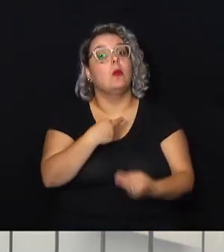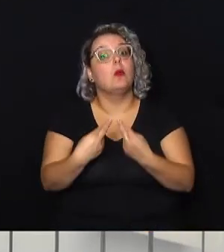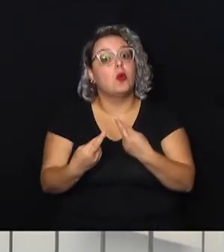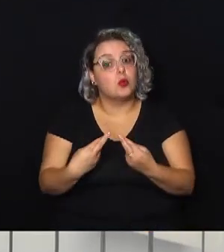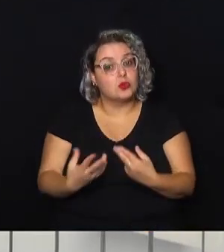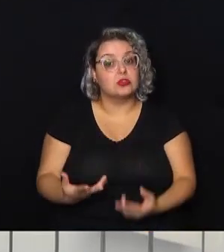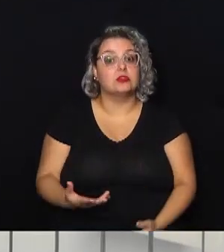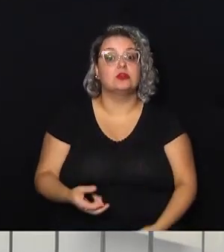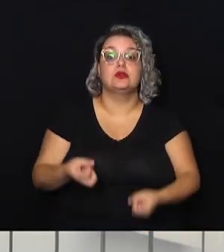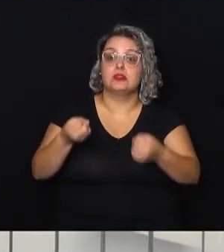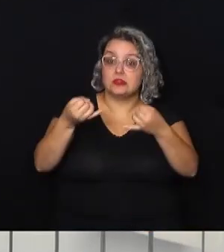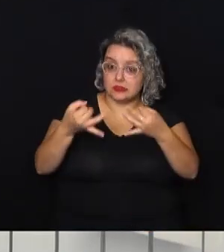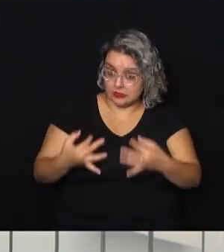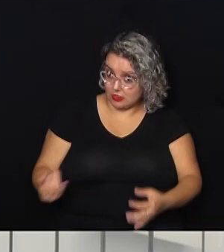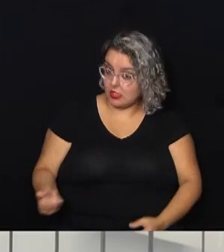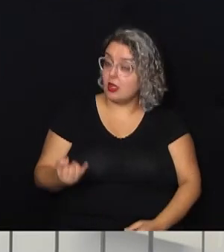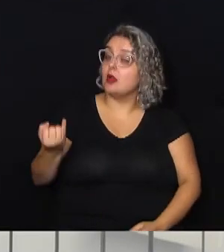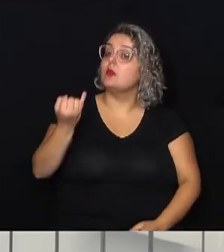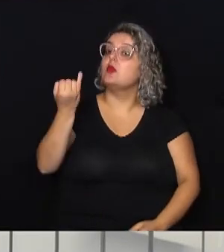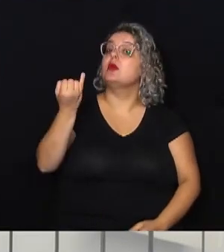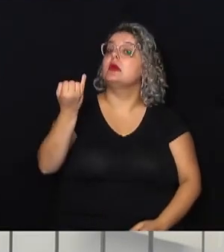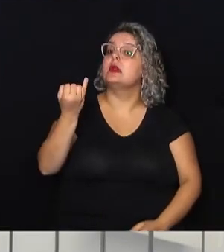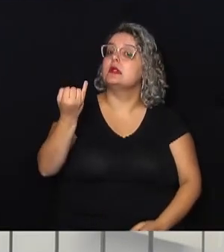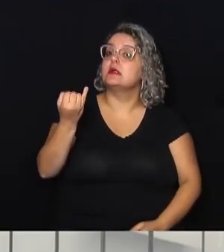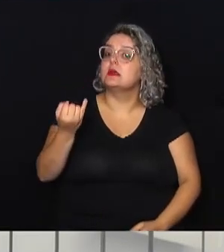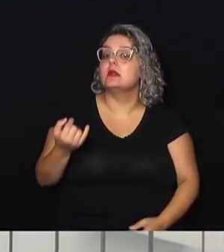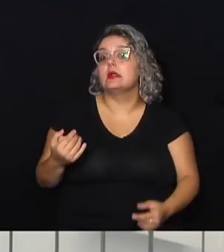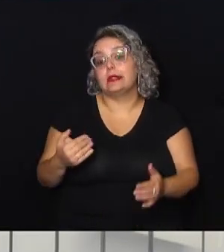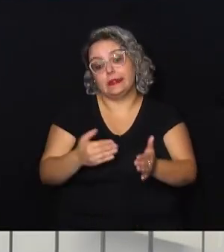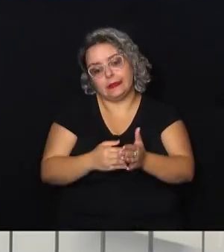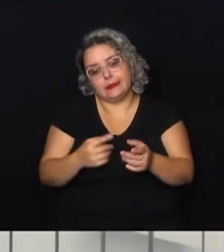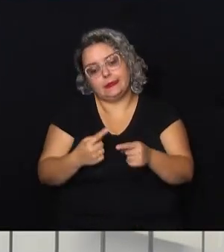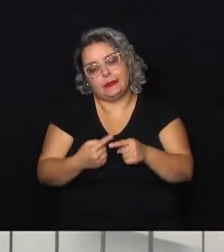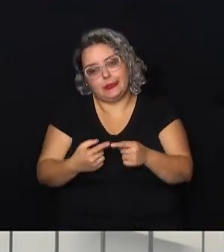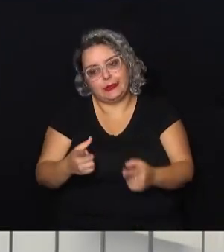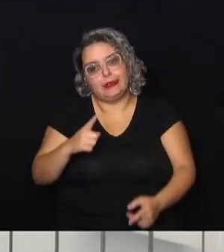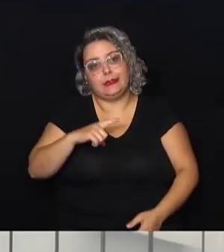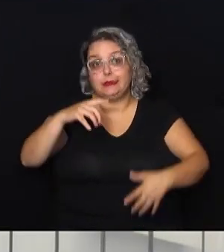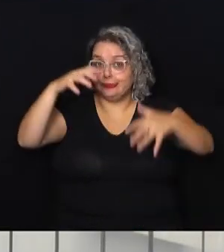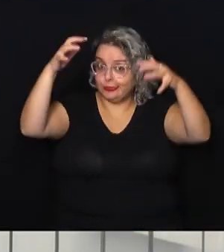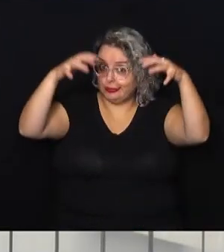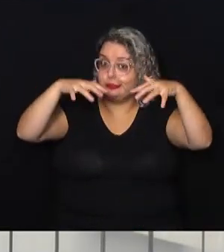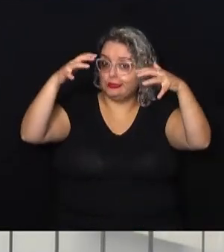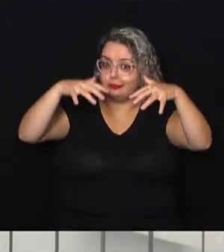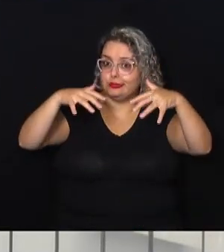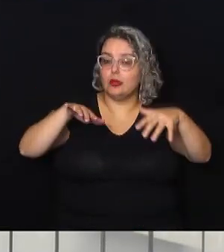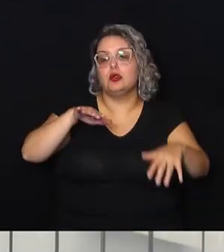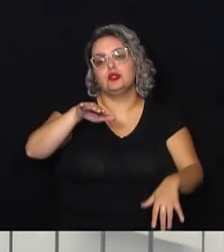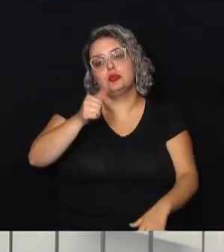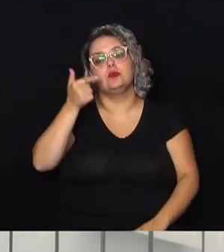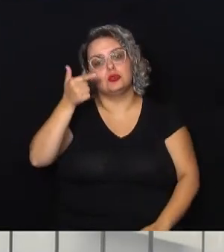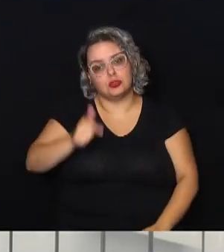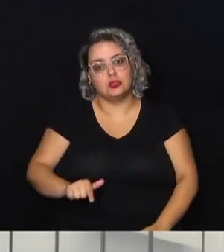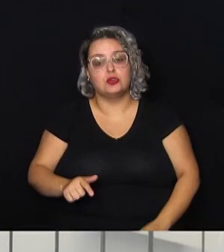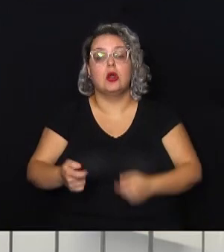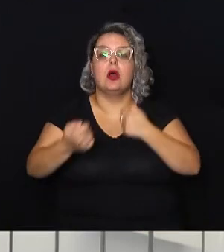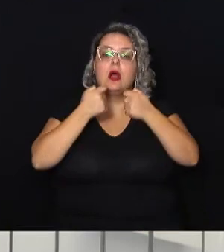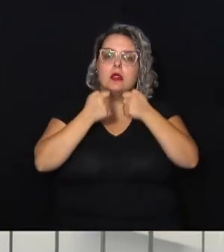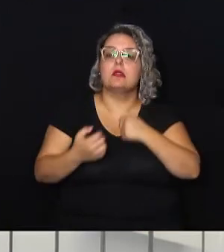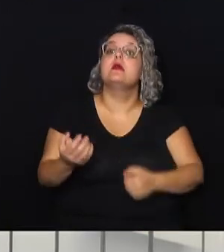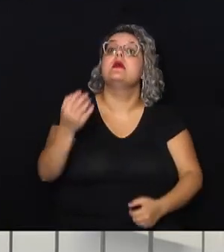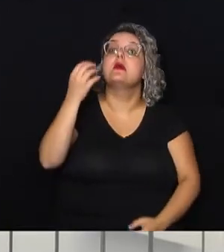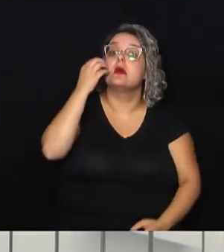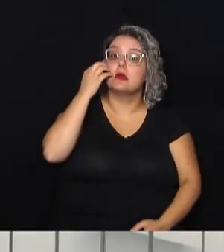com orientações importantes, até porque tem previsão de chuva. Então, aciono novamente o nosso repórter